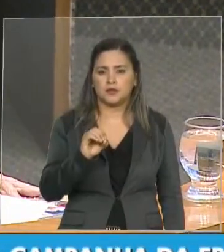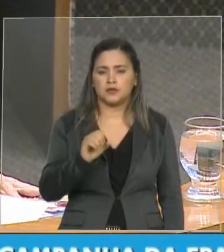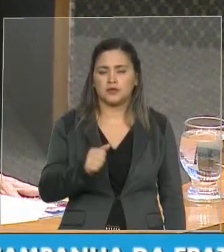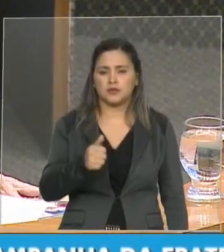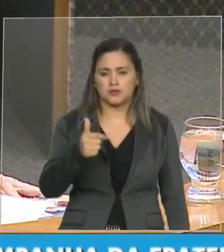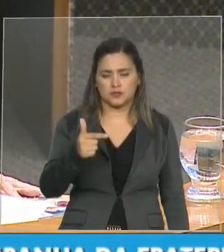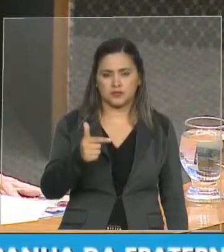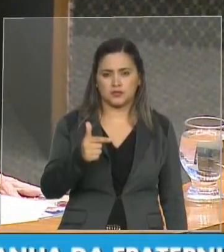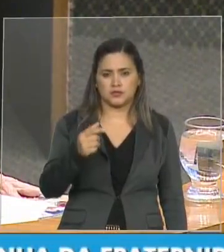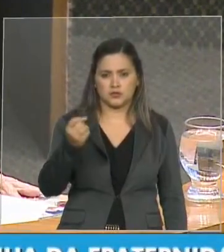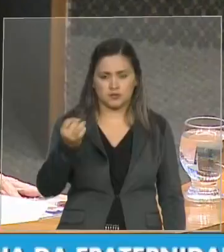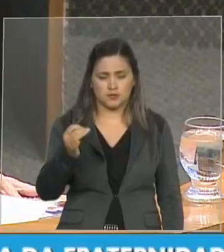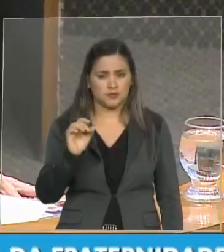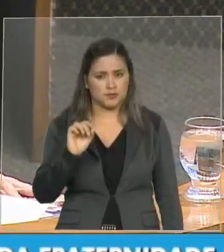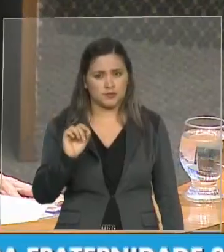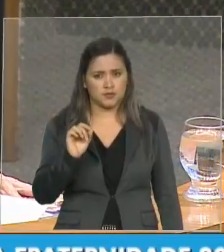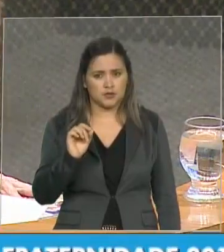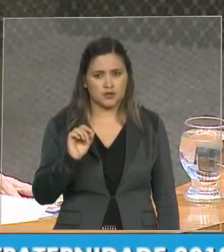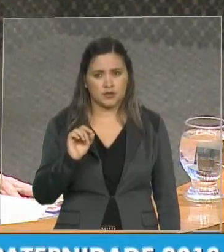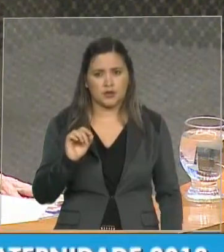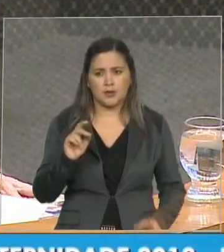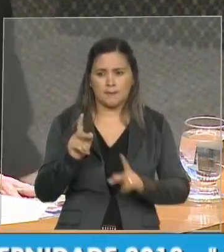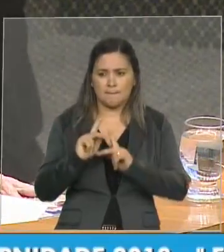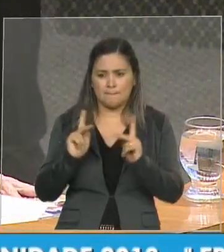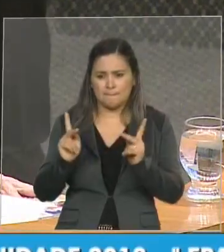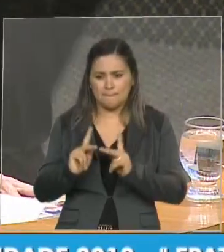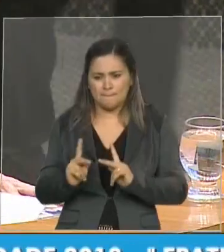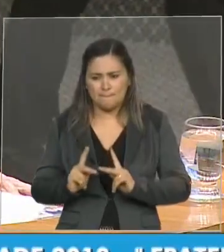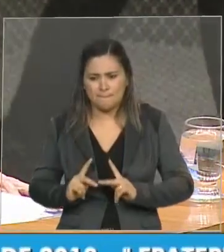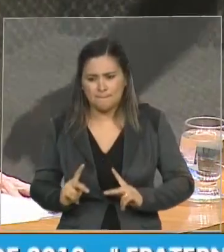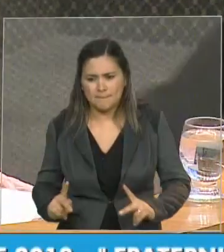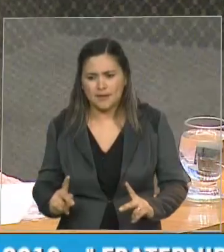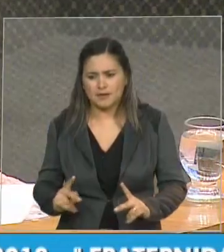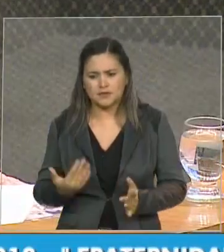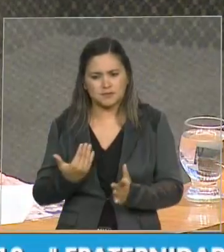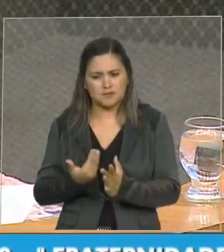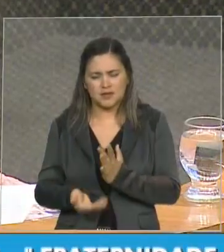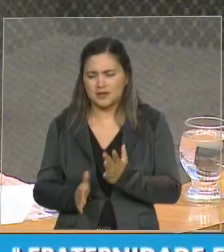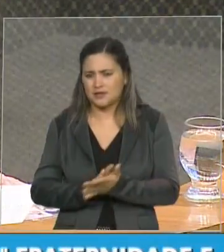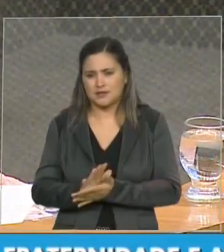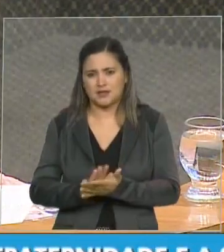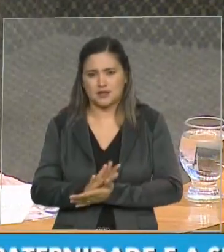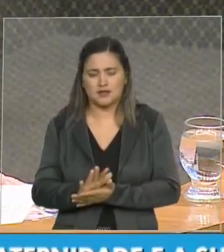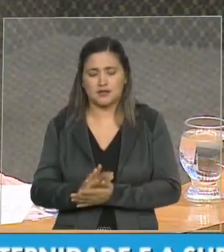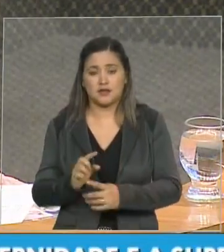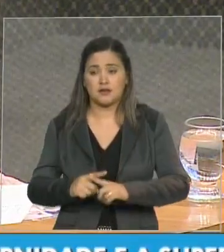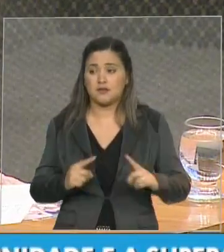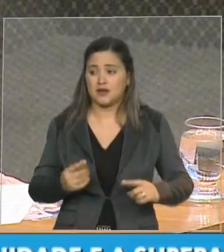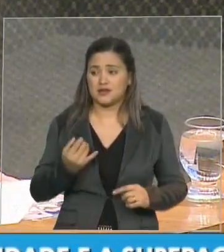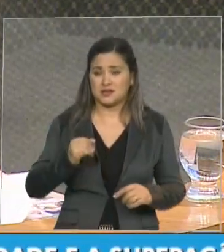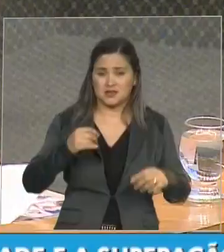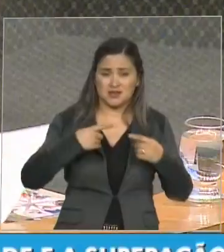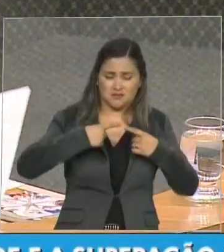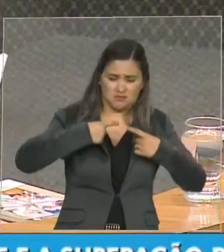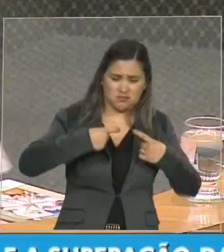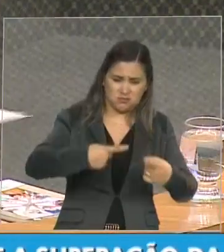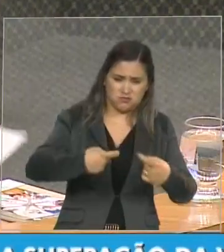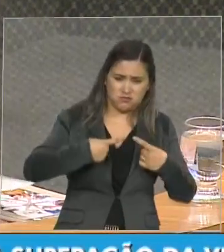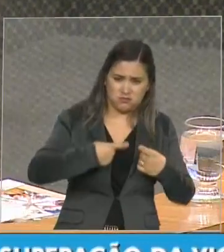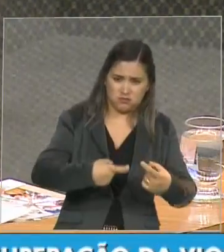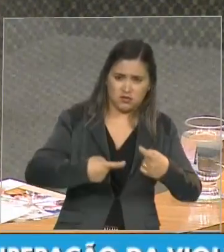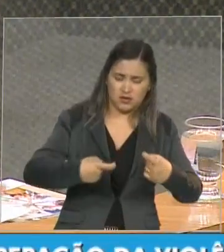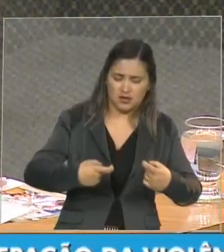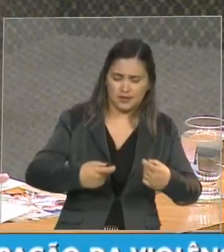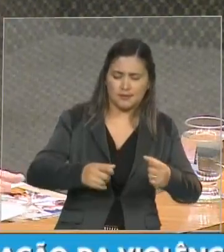a guerra, tudo pode ser perdido. Nós temos que nos perguntar